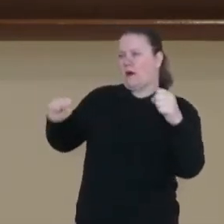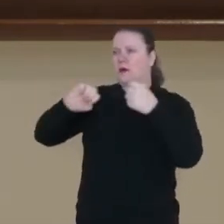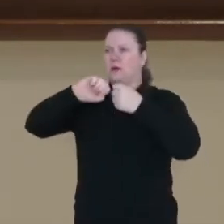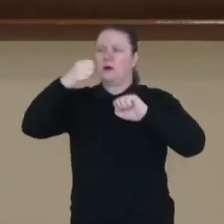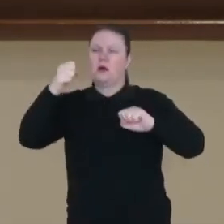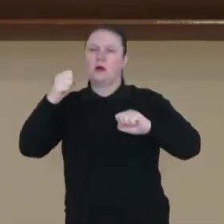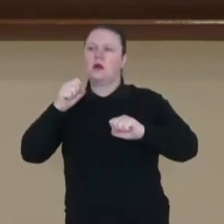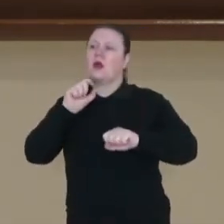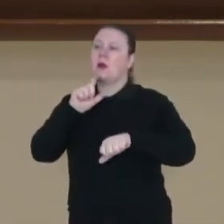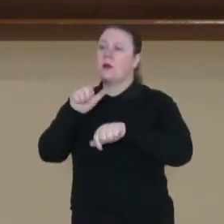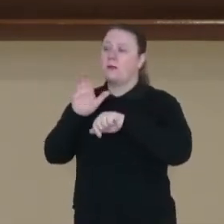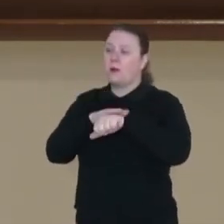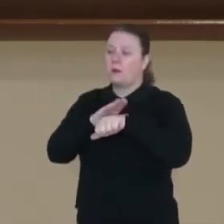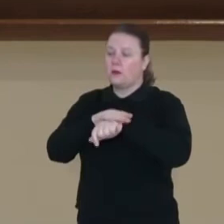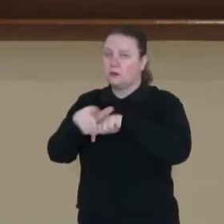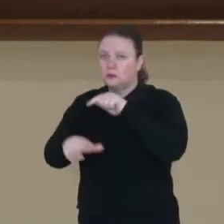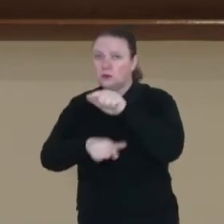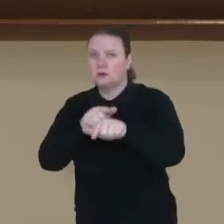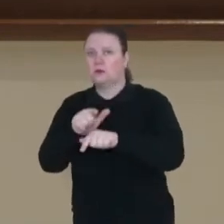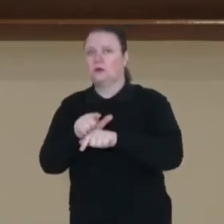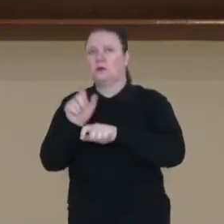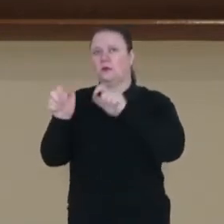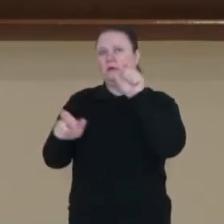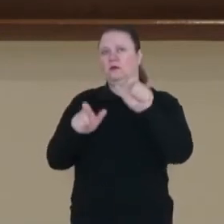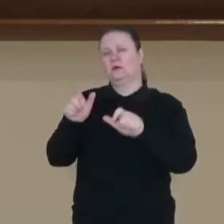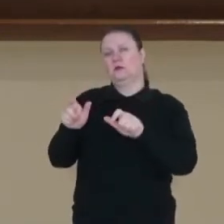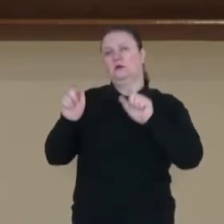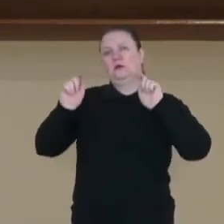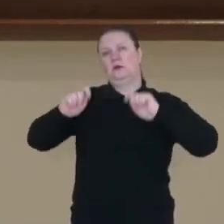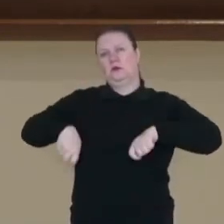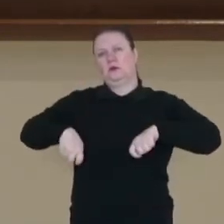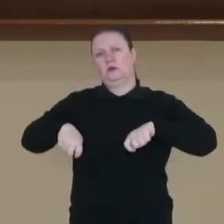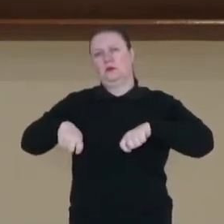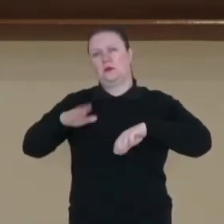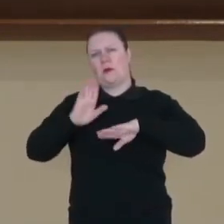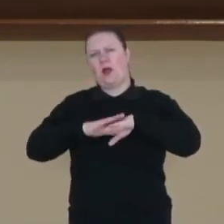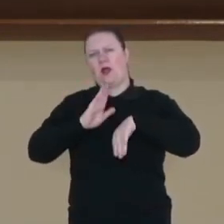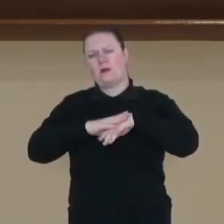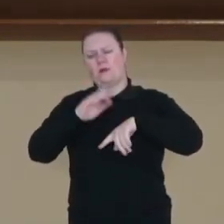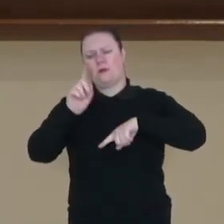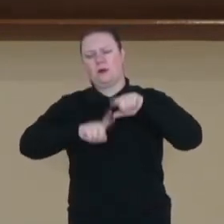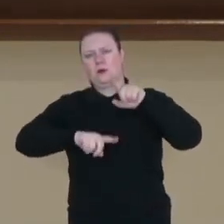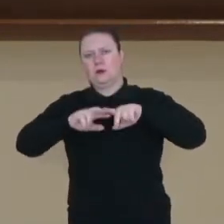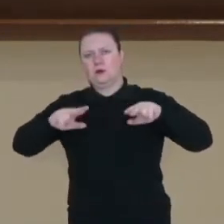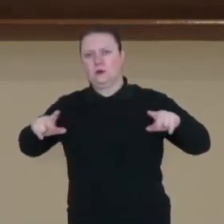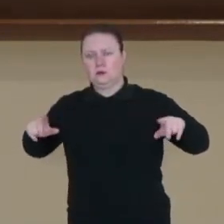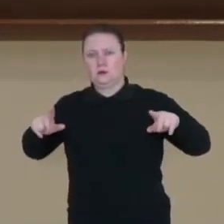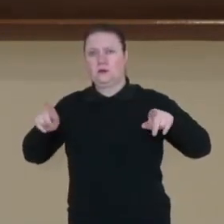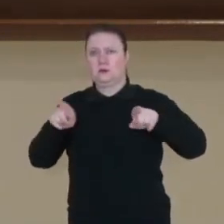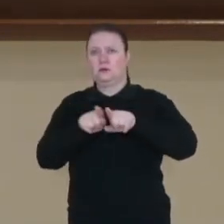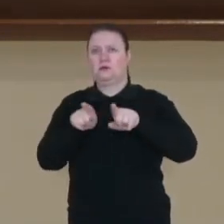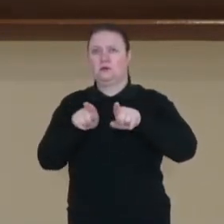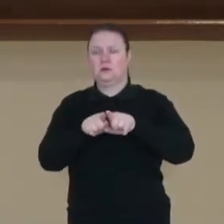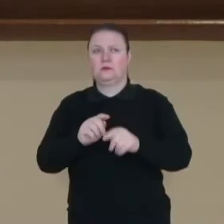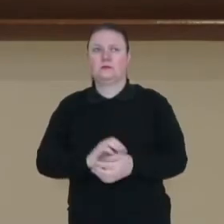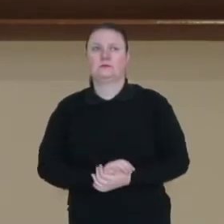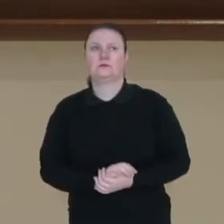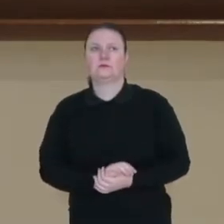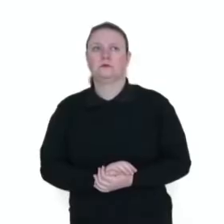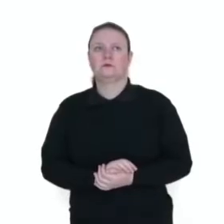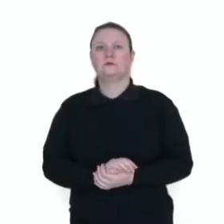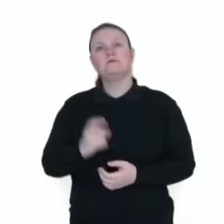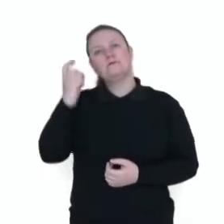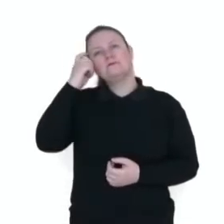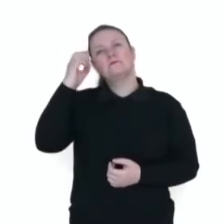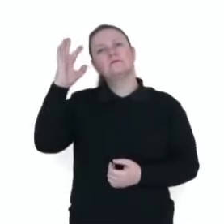pessoas ali, quem tomaria mais territórios, conseguiria ter mais matéria-prima. Enquanto ocorria essa disputa, os